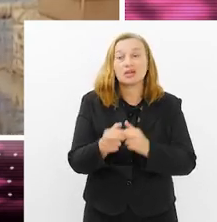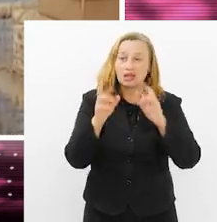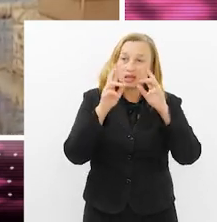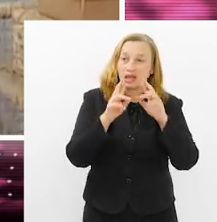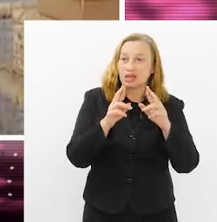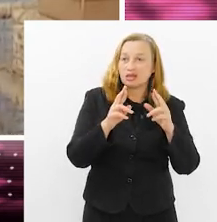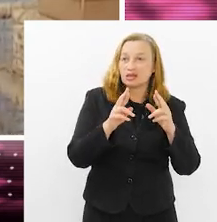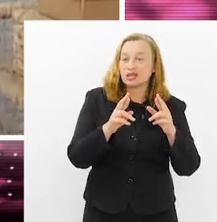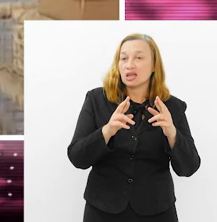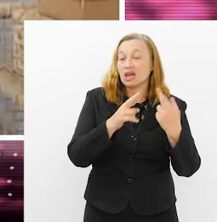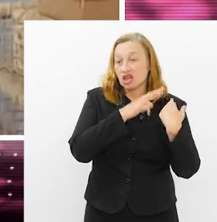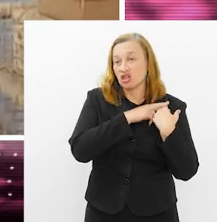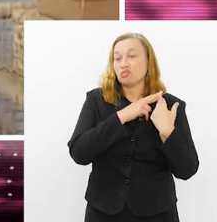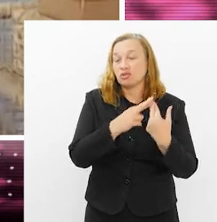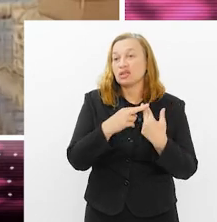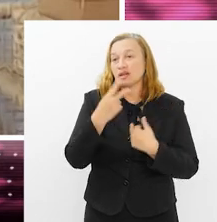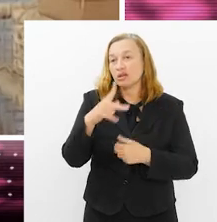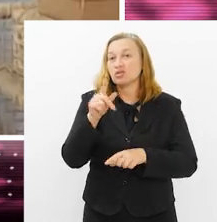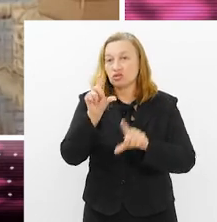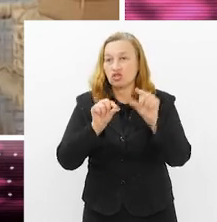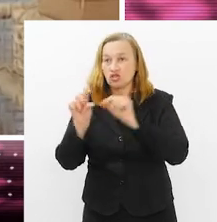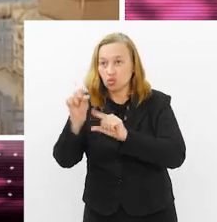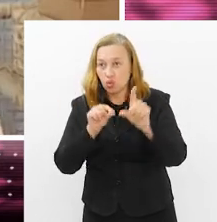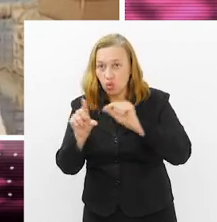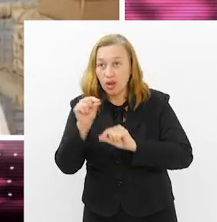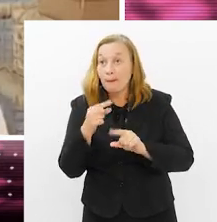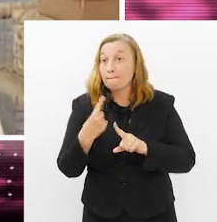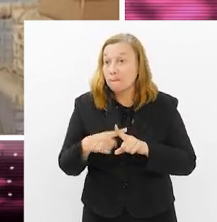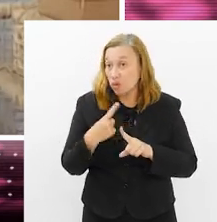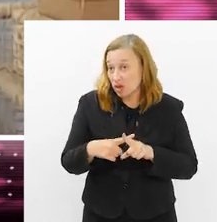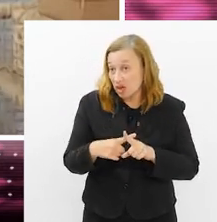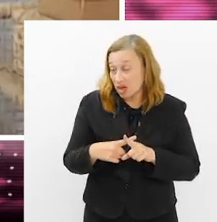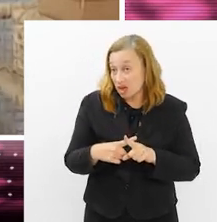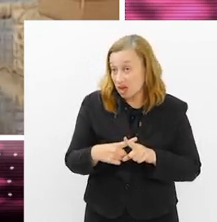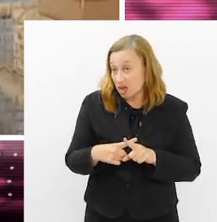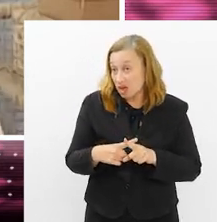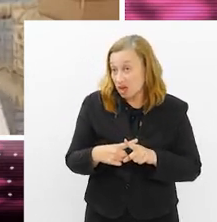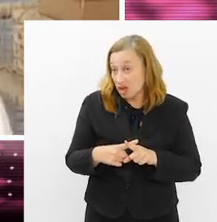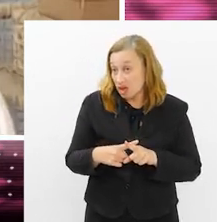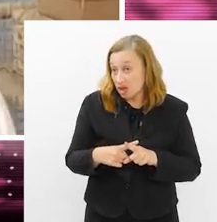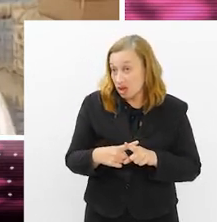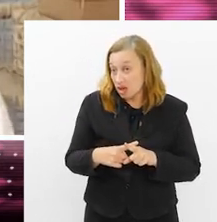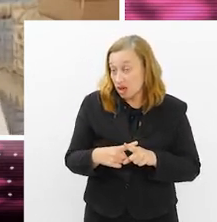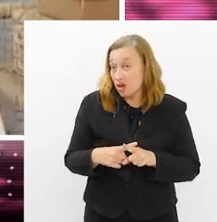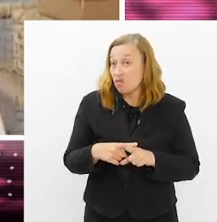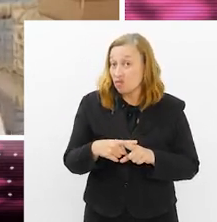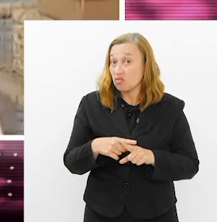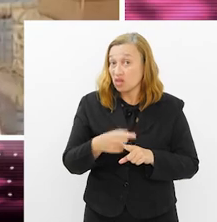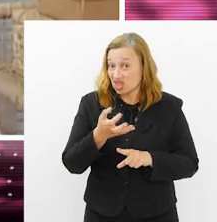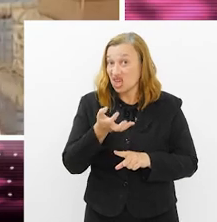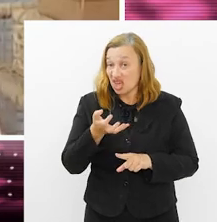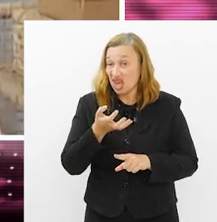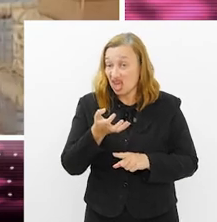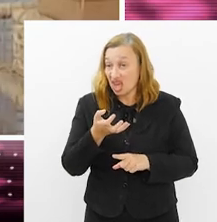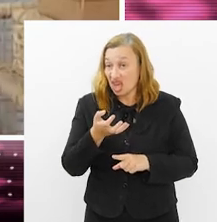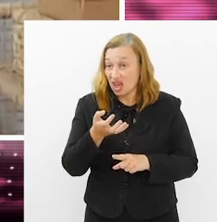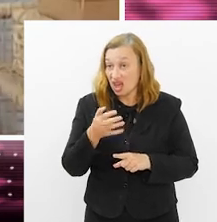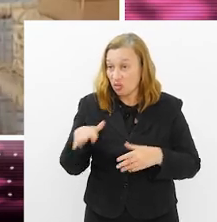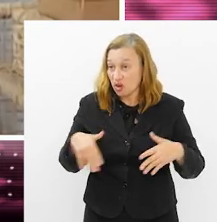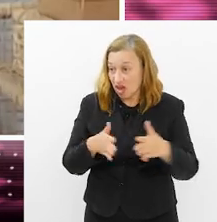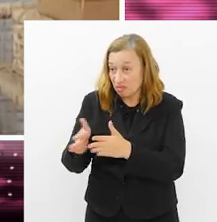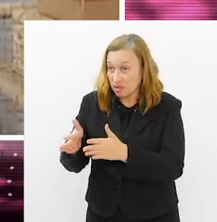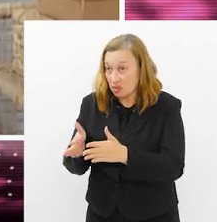sigam aquilo, sejam responsáveis consigo mesmas pelas suas escolhas, né? Porque se dá conta de que